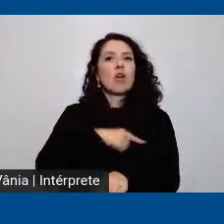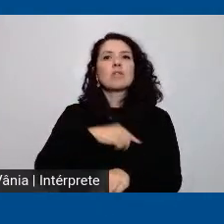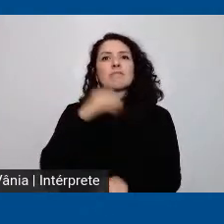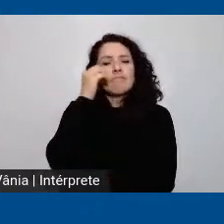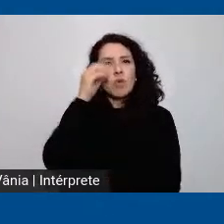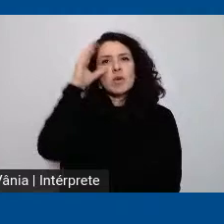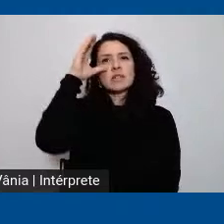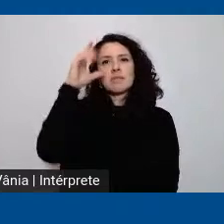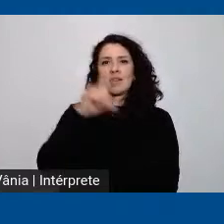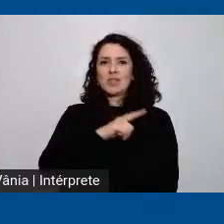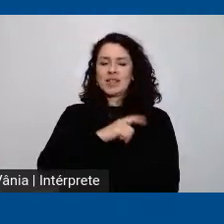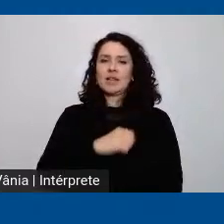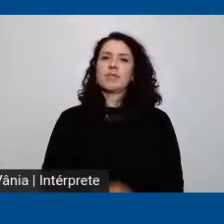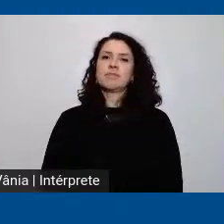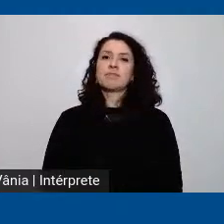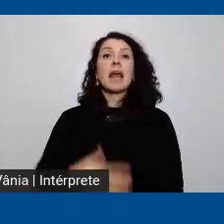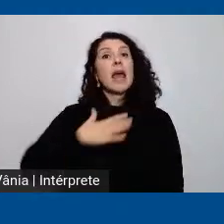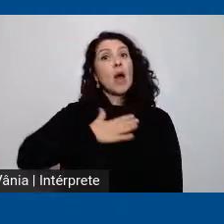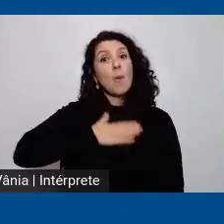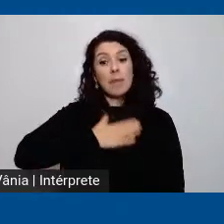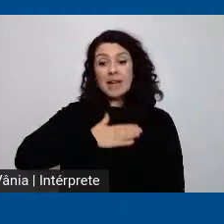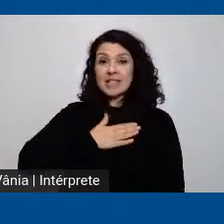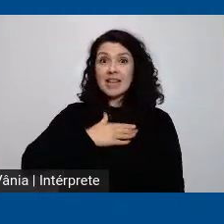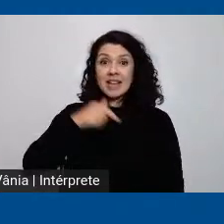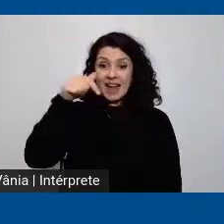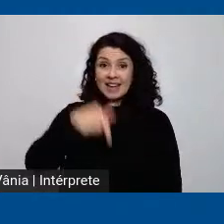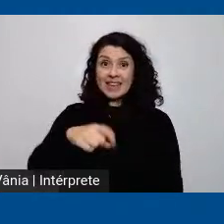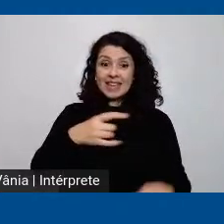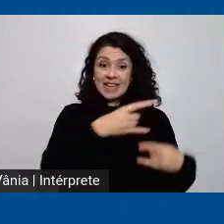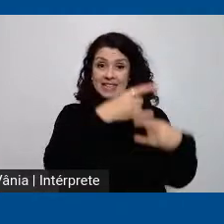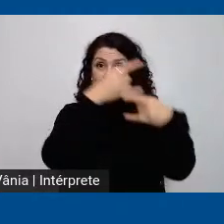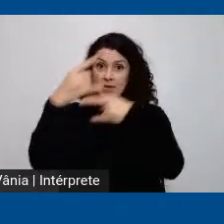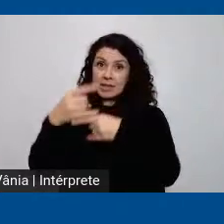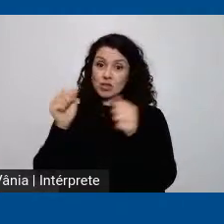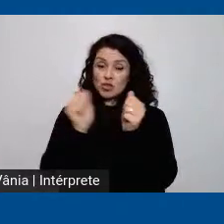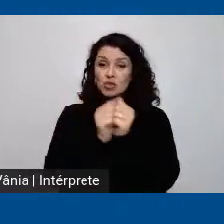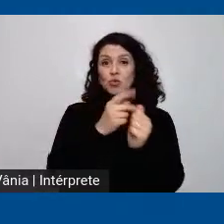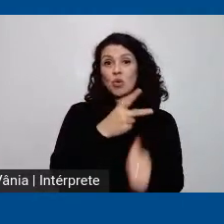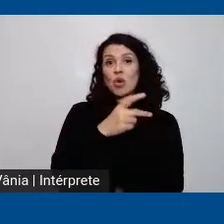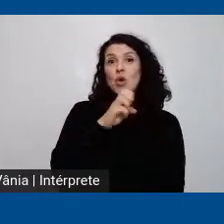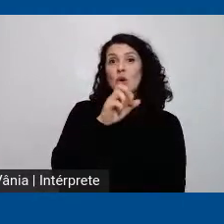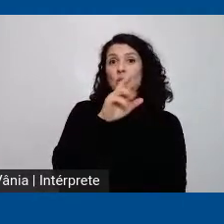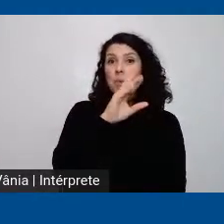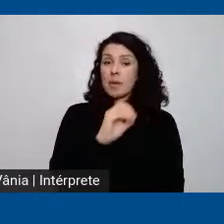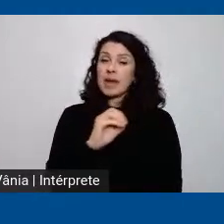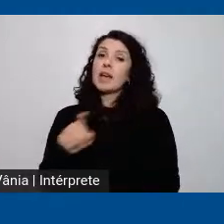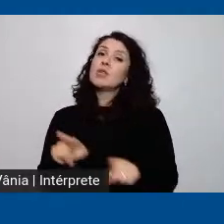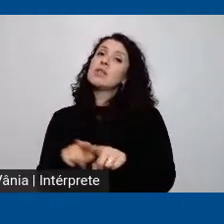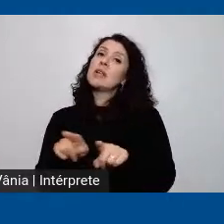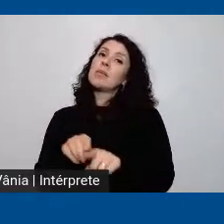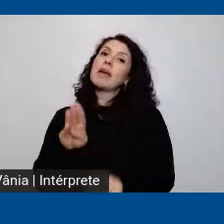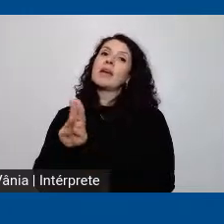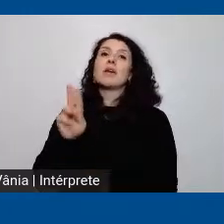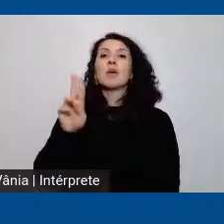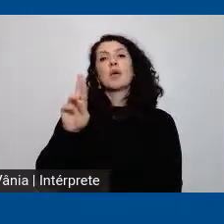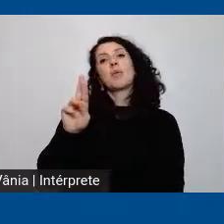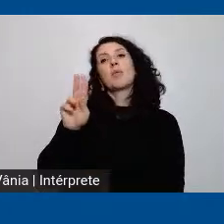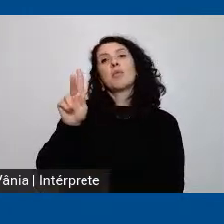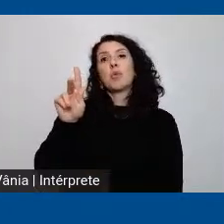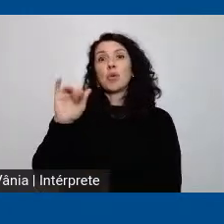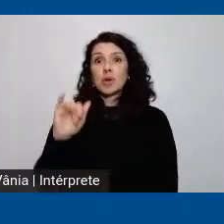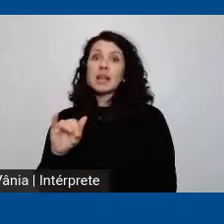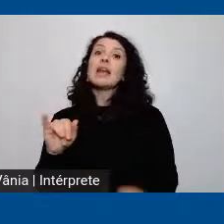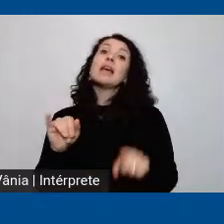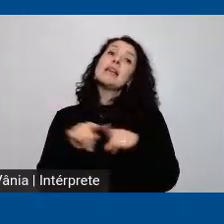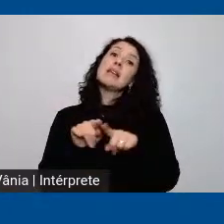também um prazer compartilhar essa mesa com o Pedro Vasques e o Sérgio Burg. E eu vou, então, passar a falar o